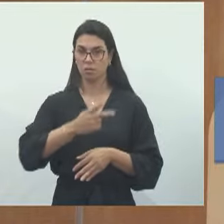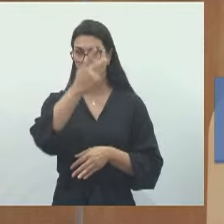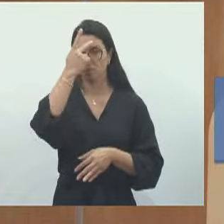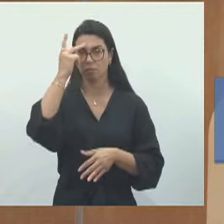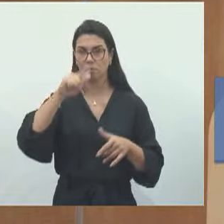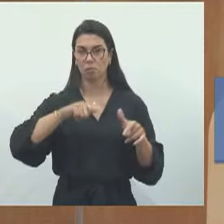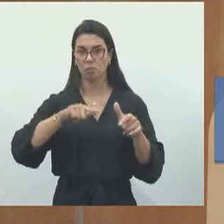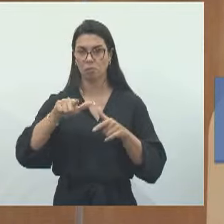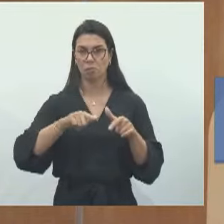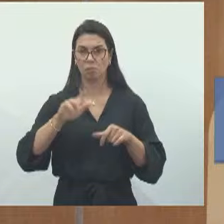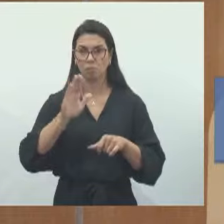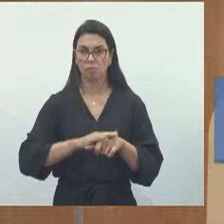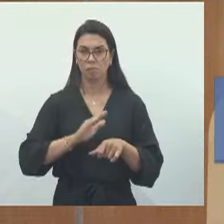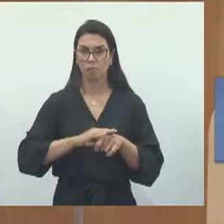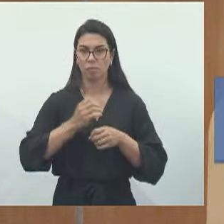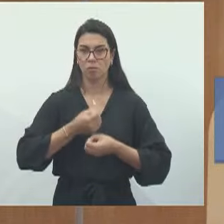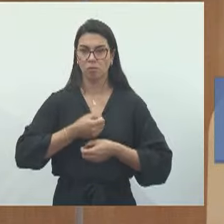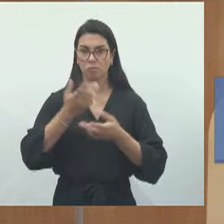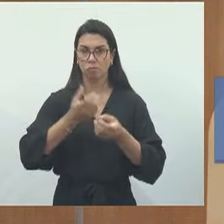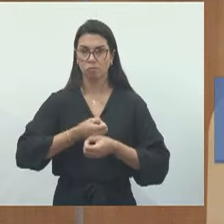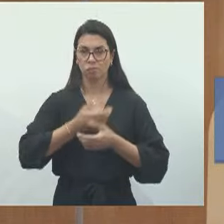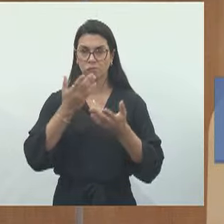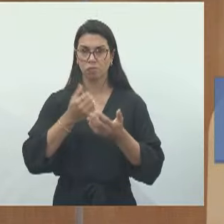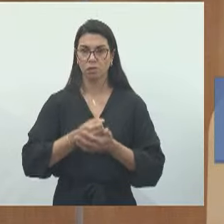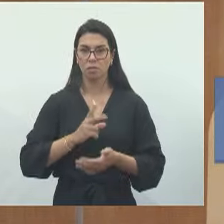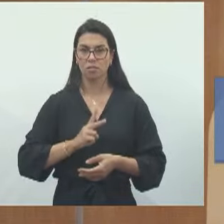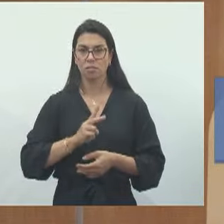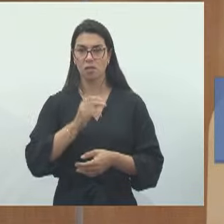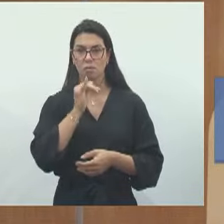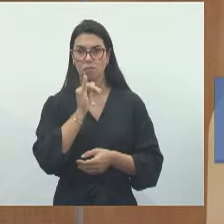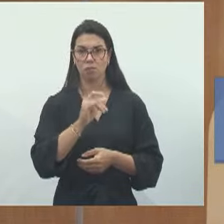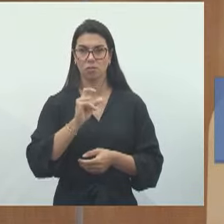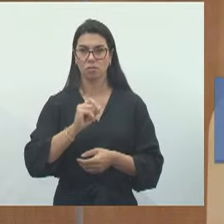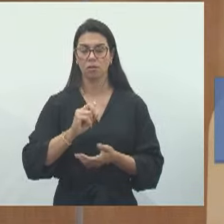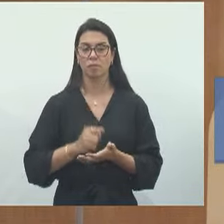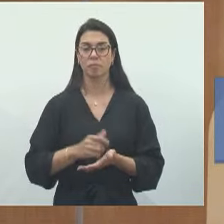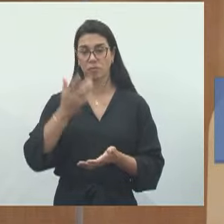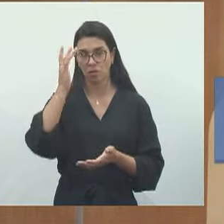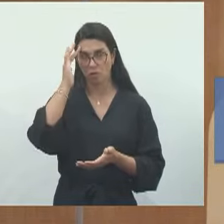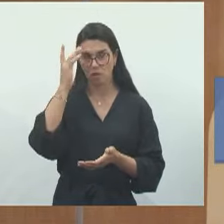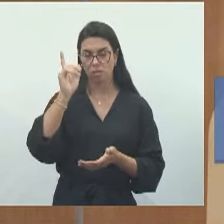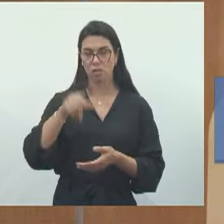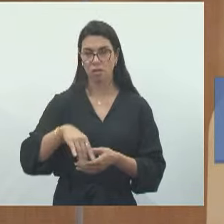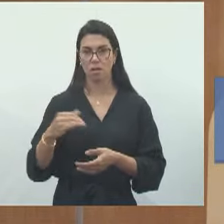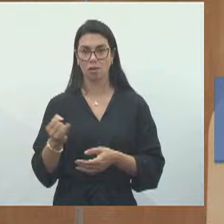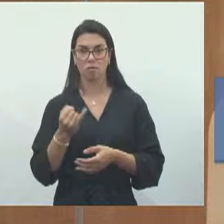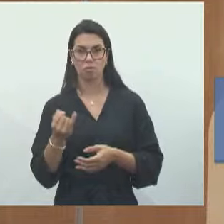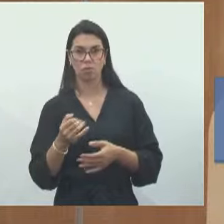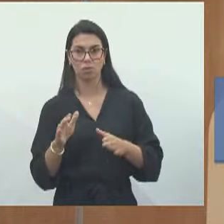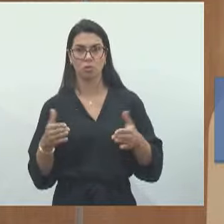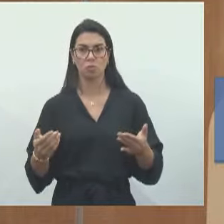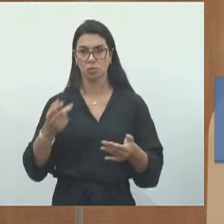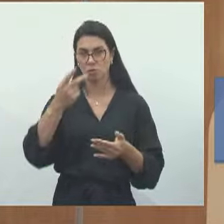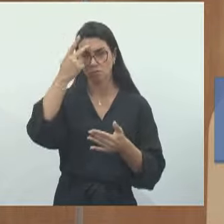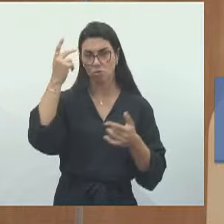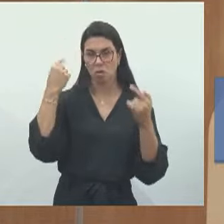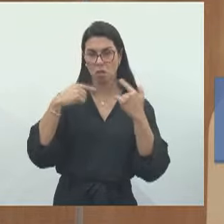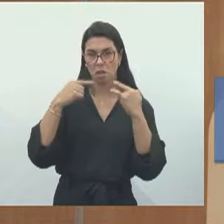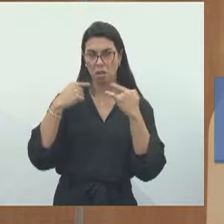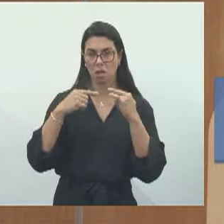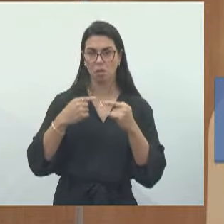tá falando, tá se expressando, e eu sempre disse aqui nessa tribuna, eu acho que as críticas, elas são importantes, as críticas, ela ajuda as pessoas a